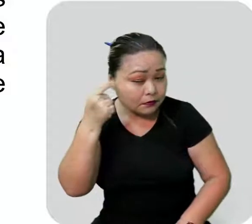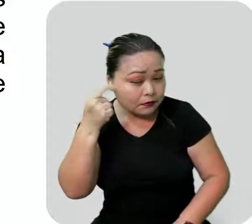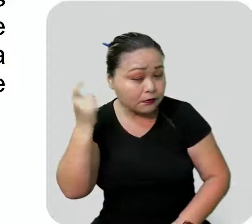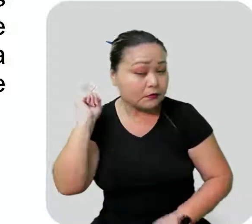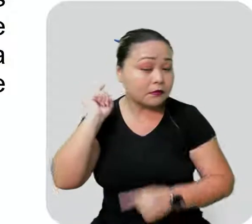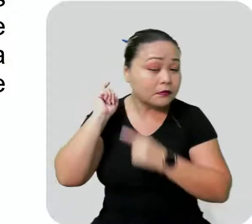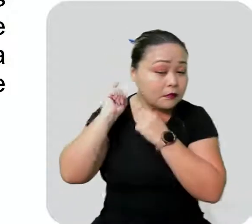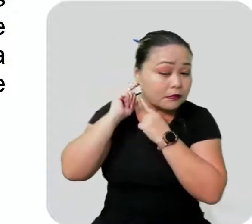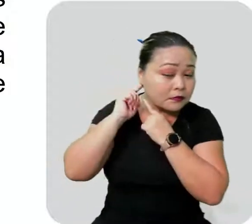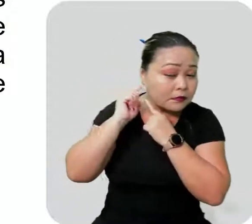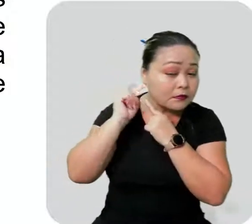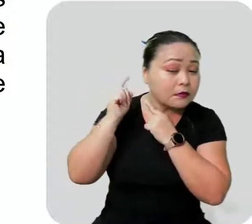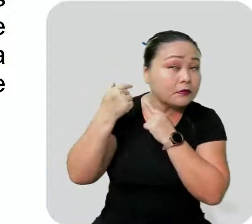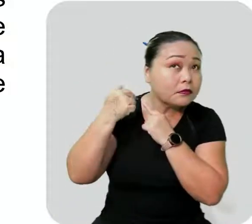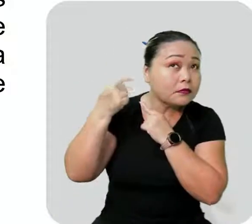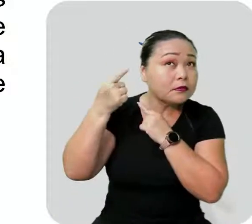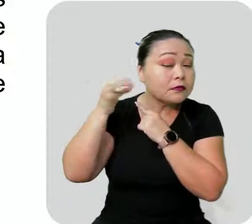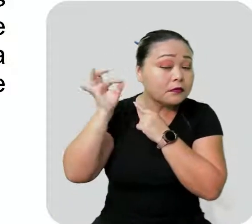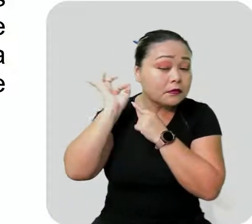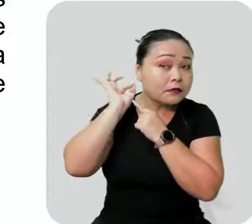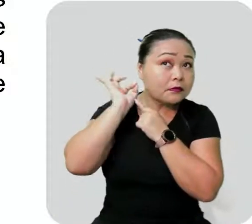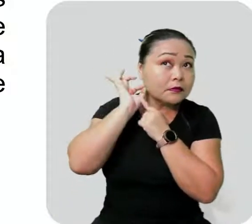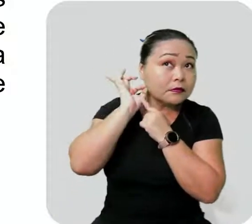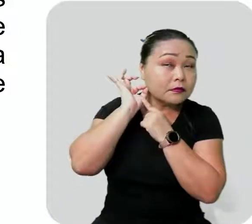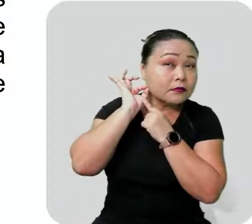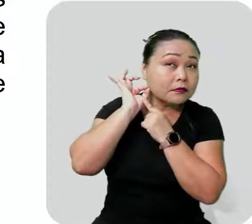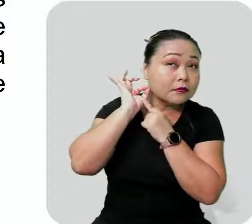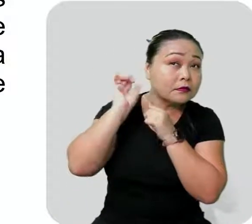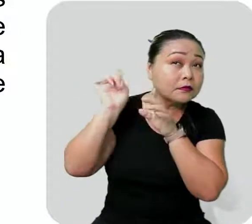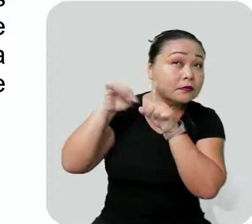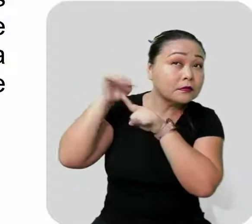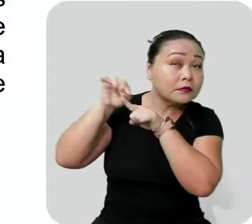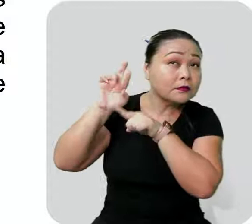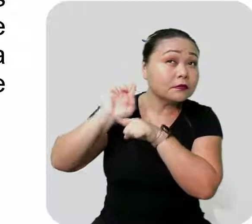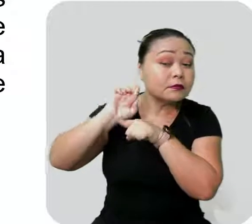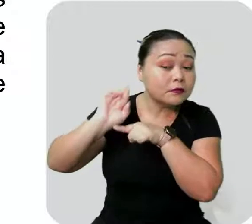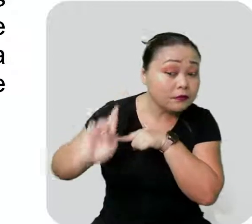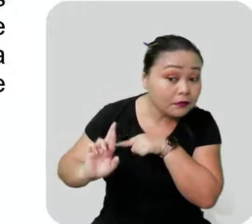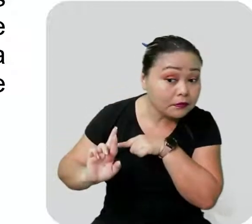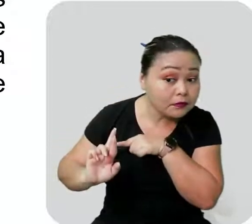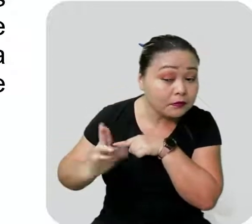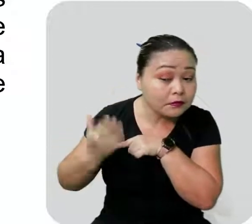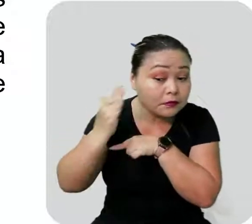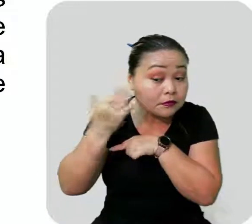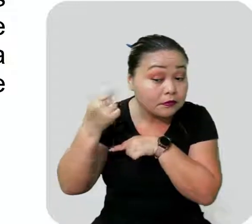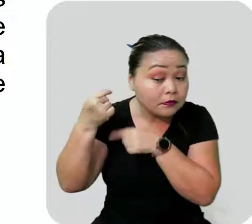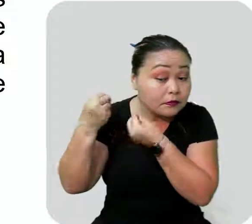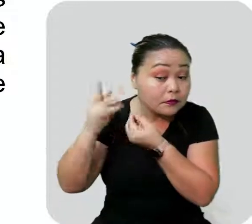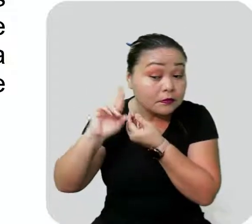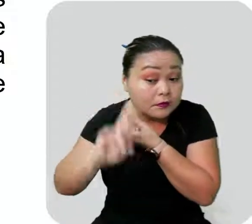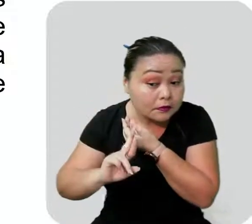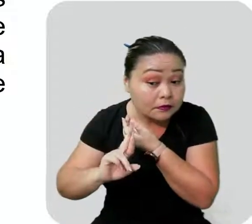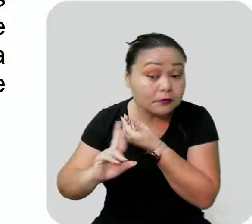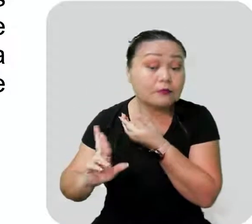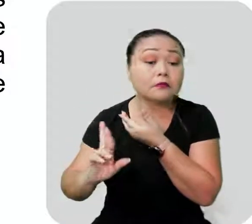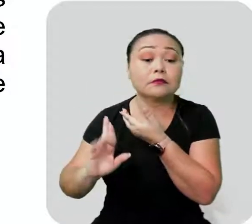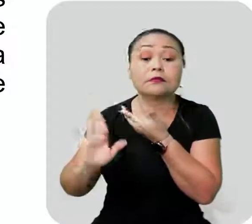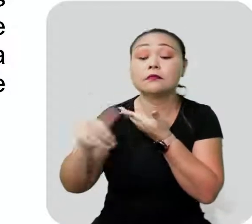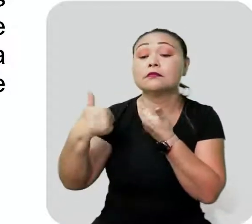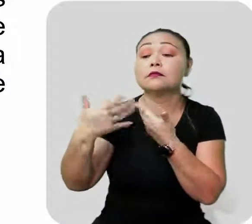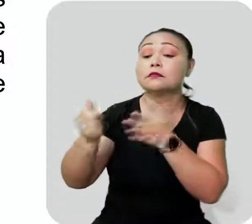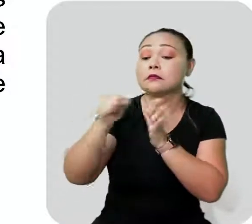atrás da orelha aqui para você programa resposta bom então do século